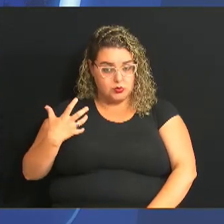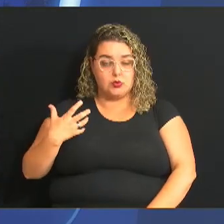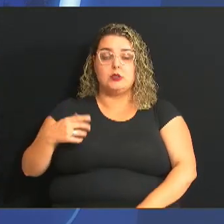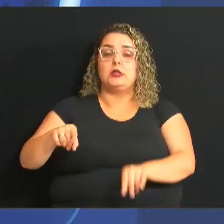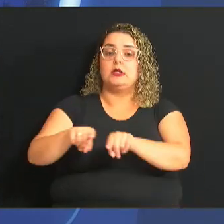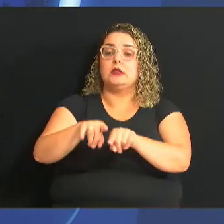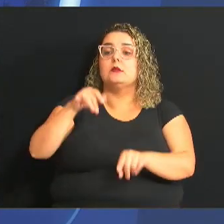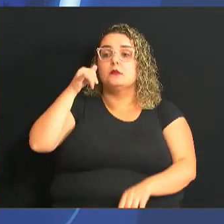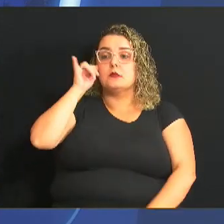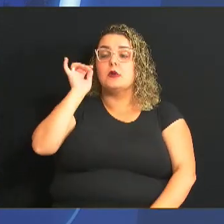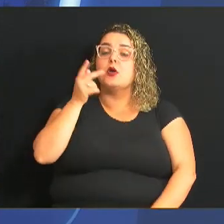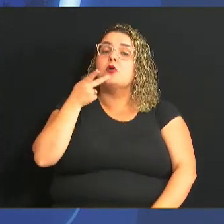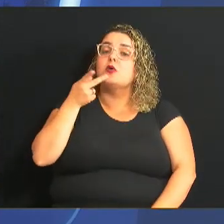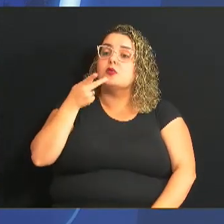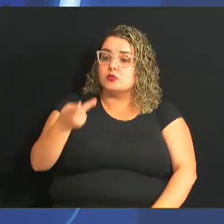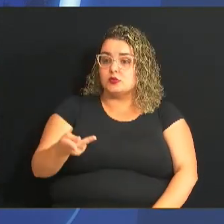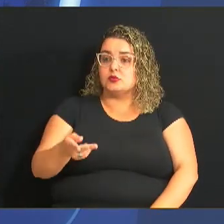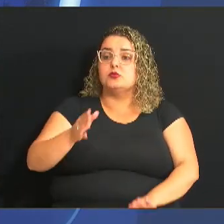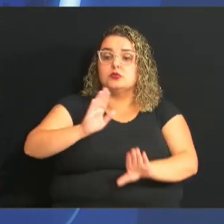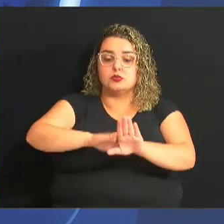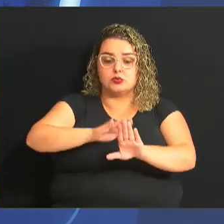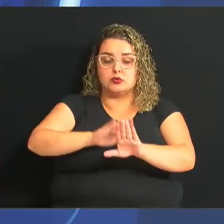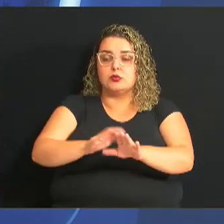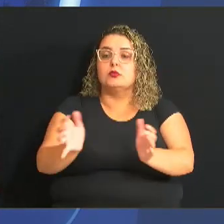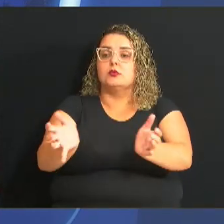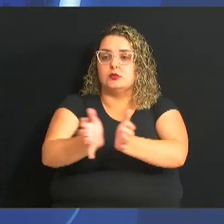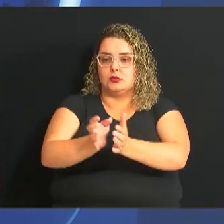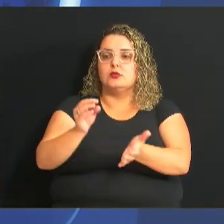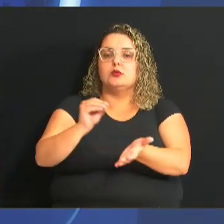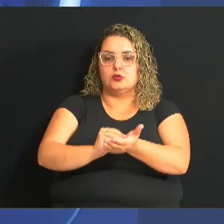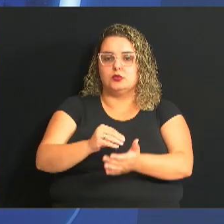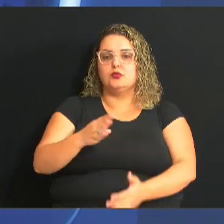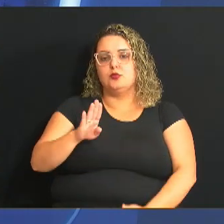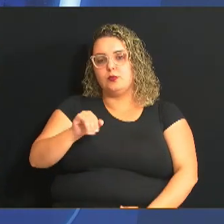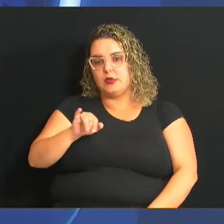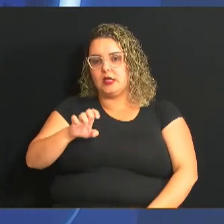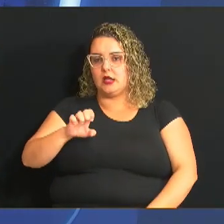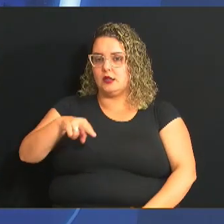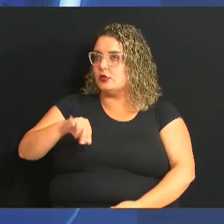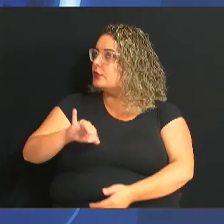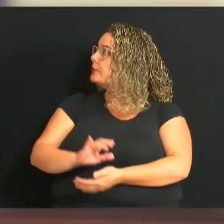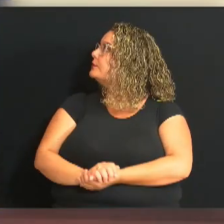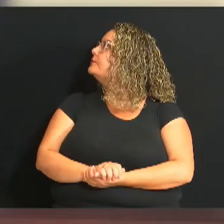Búfalo falaram da atuação do grupo no último biênio.